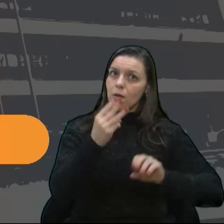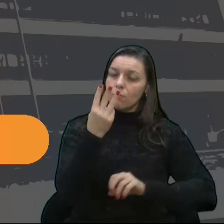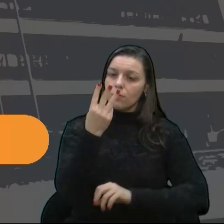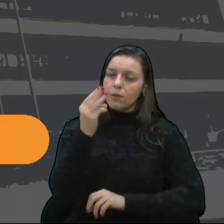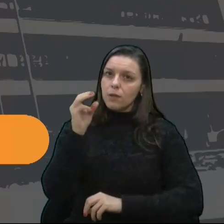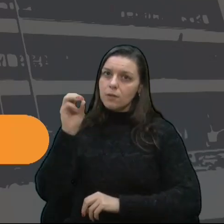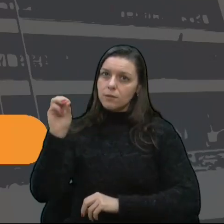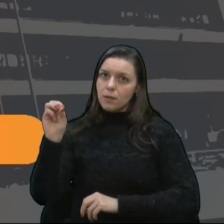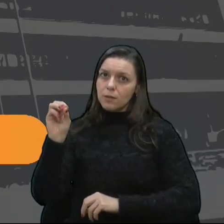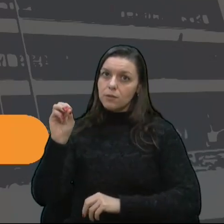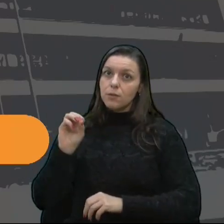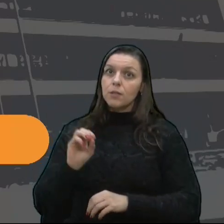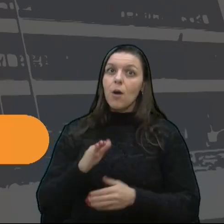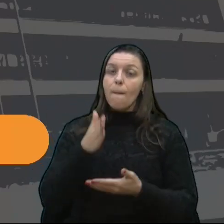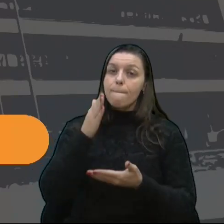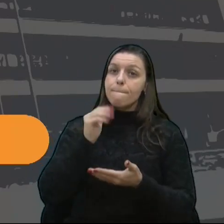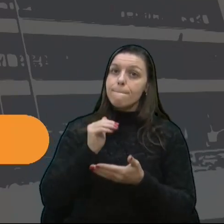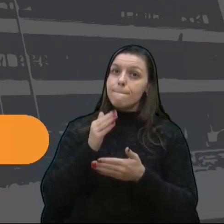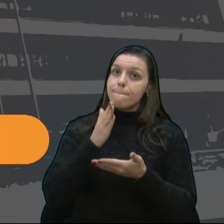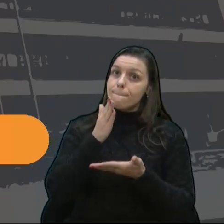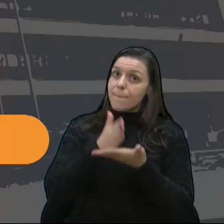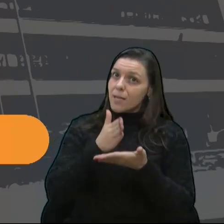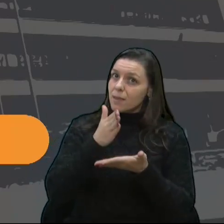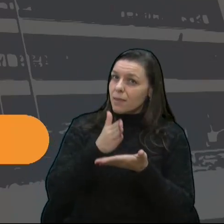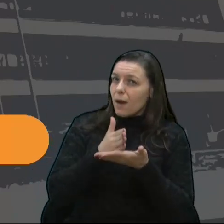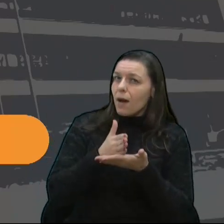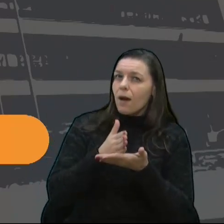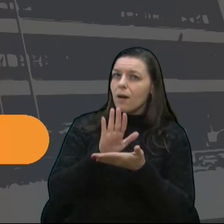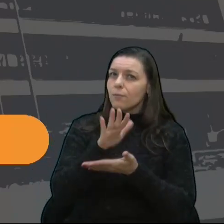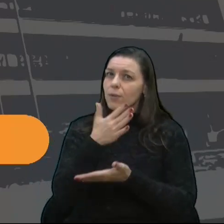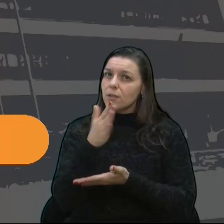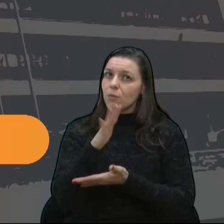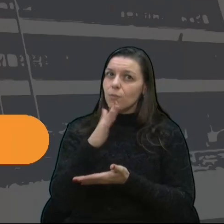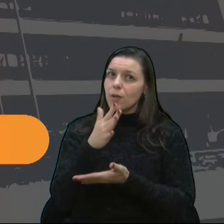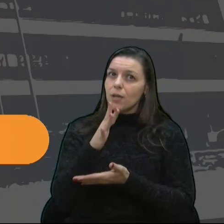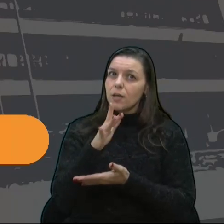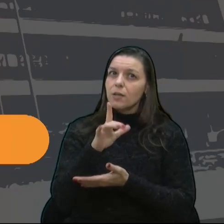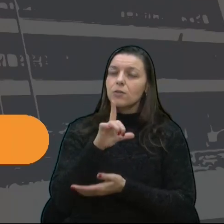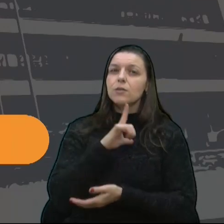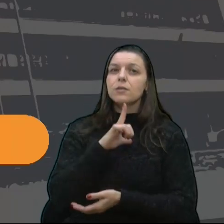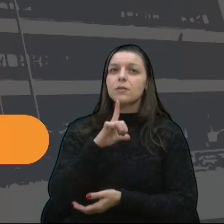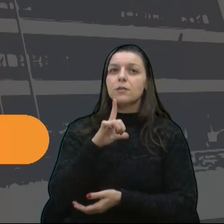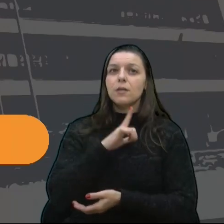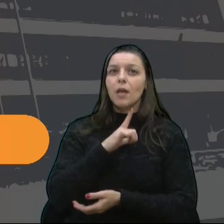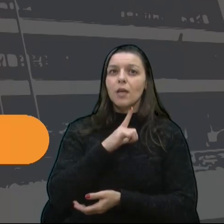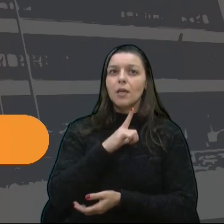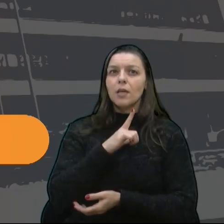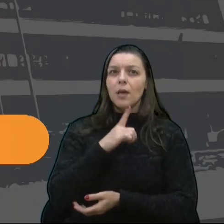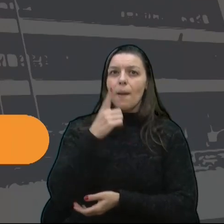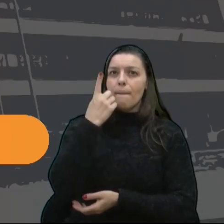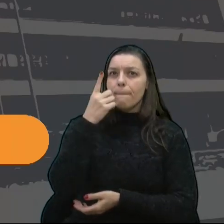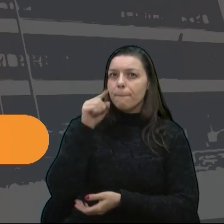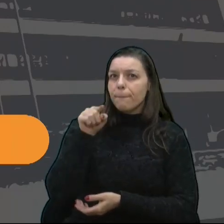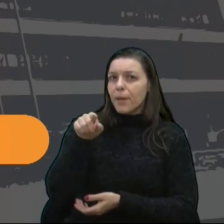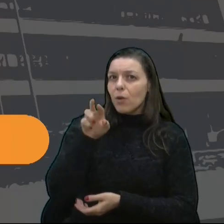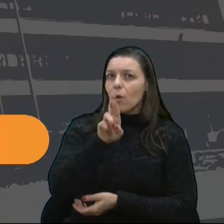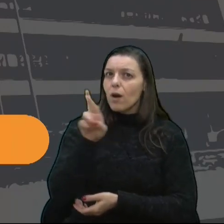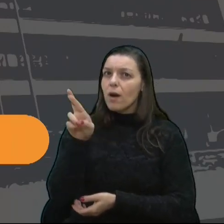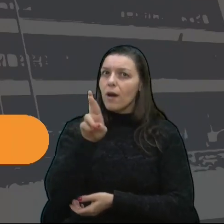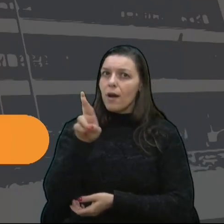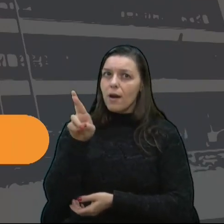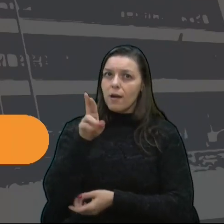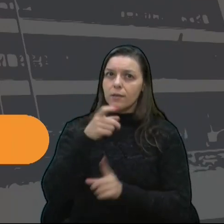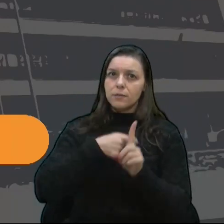da metade recebe, no máximo, tem renda familiar de, no máximo, R$1.000.